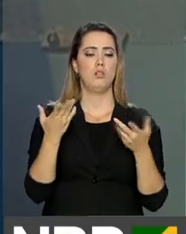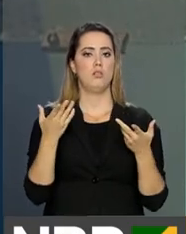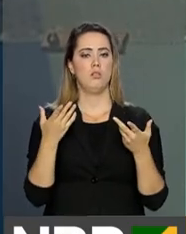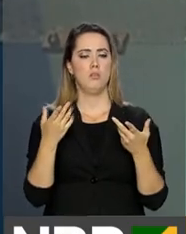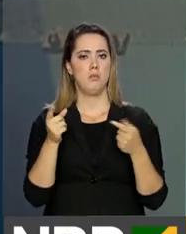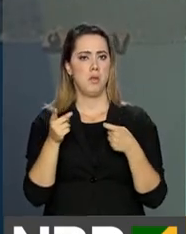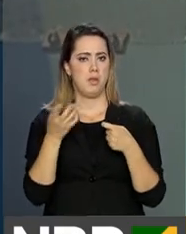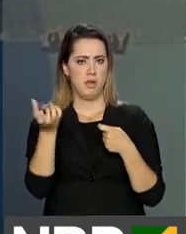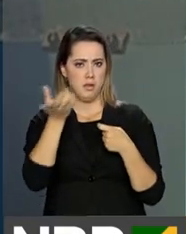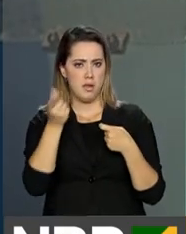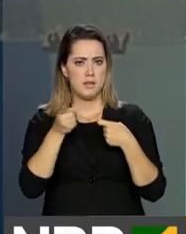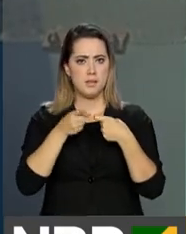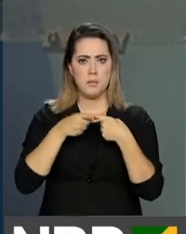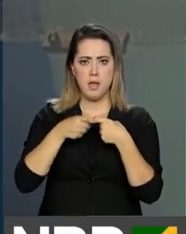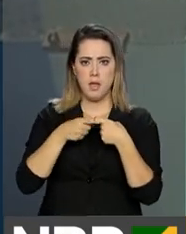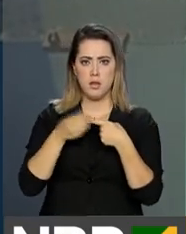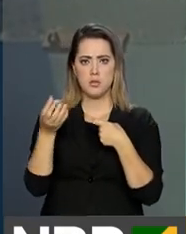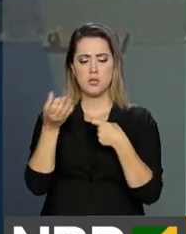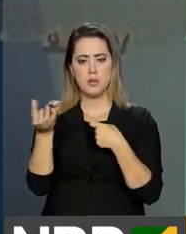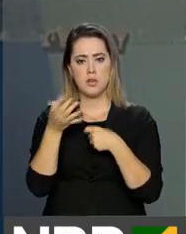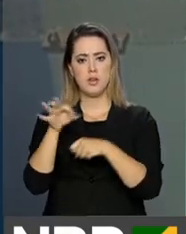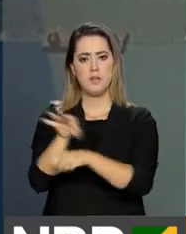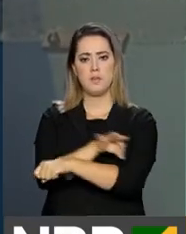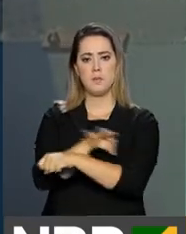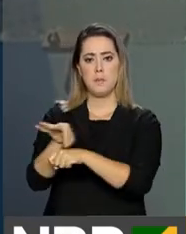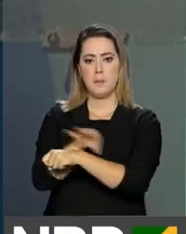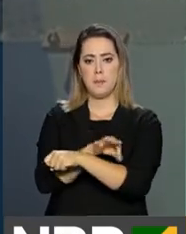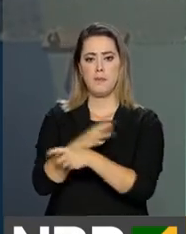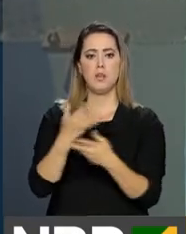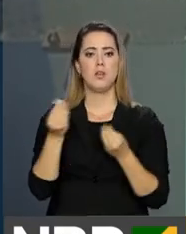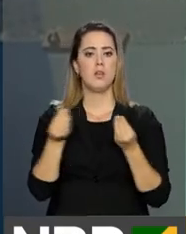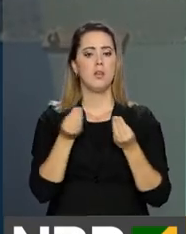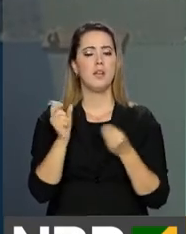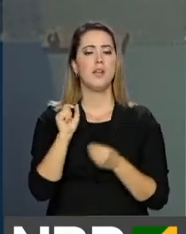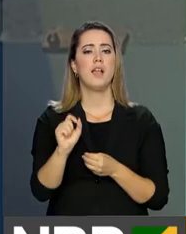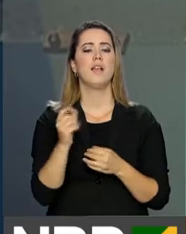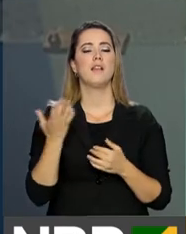anos. Se você fosse... O Aleluia está rindo porque ele é desse tempo. Não é?